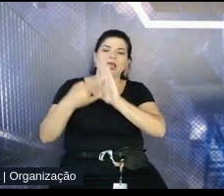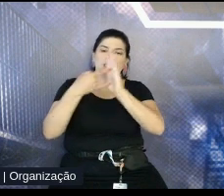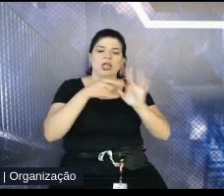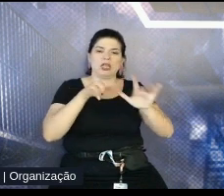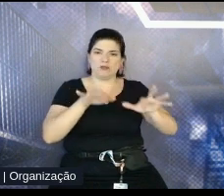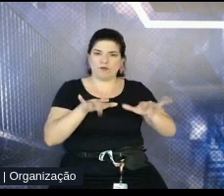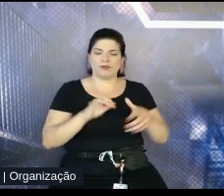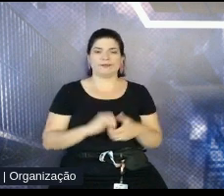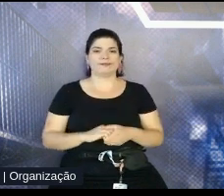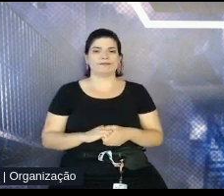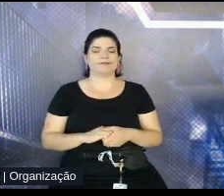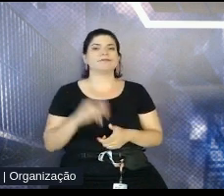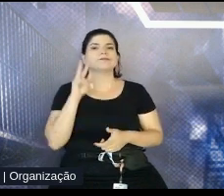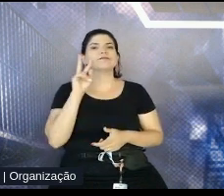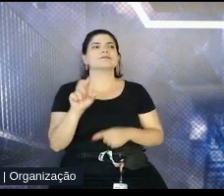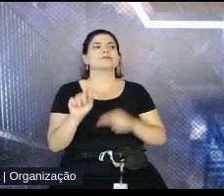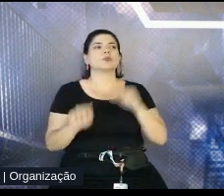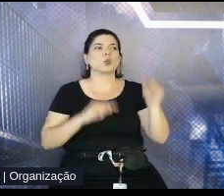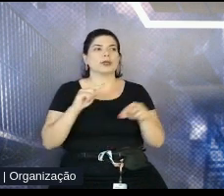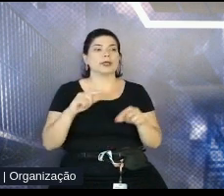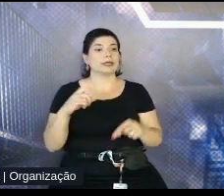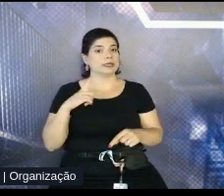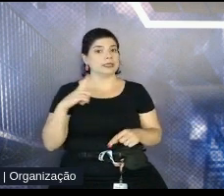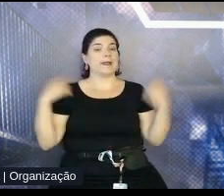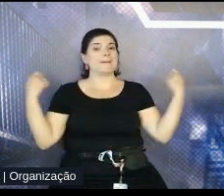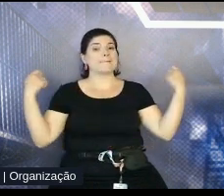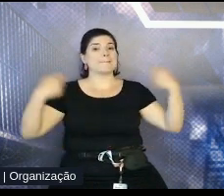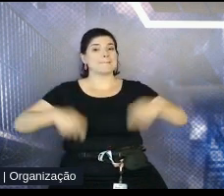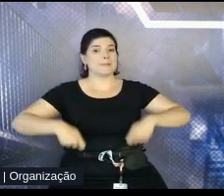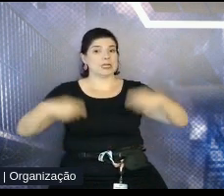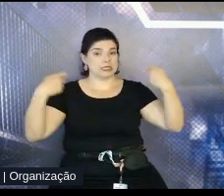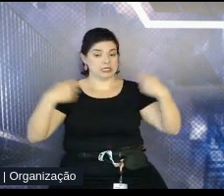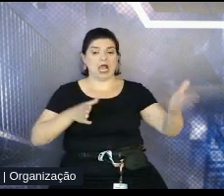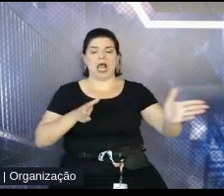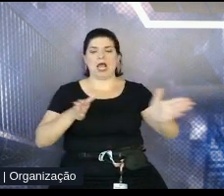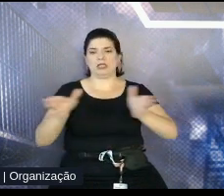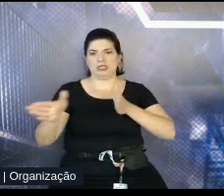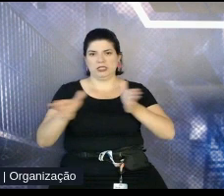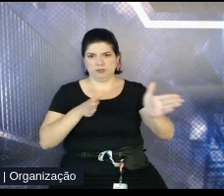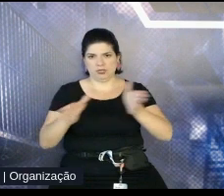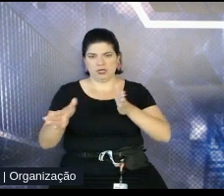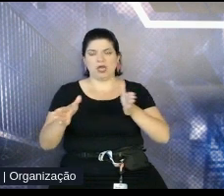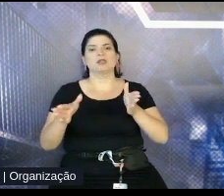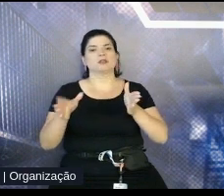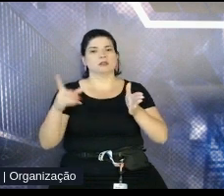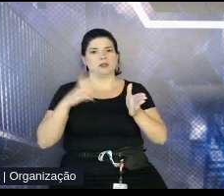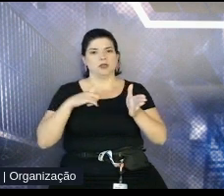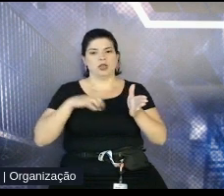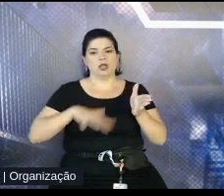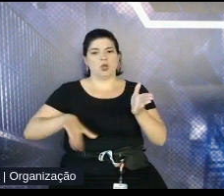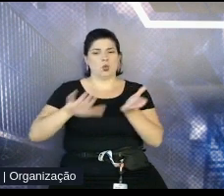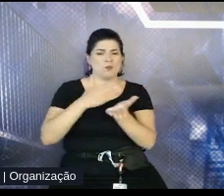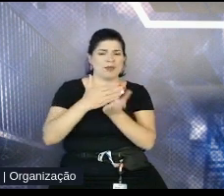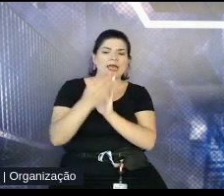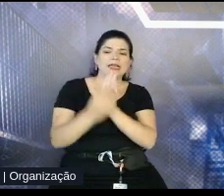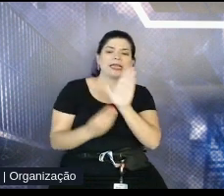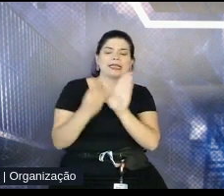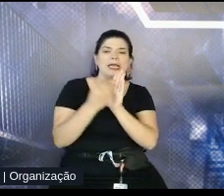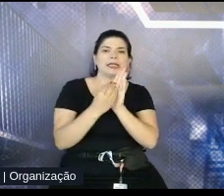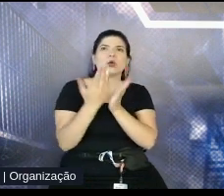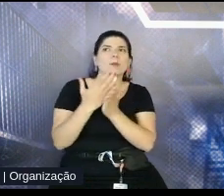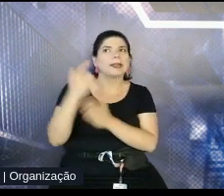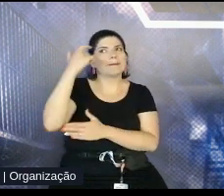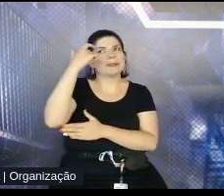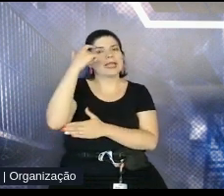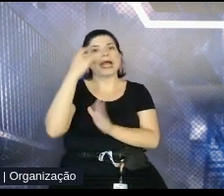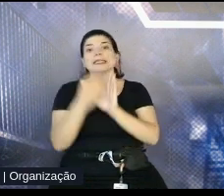logo de cara que o quê? A gente precisa de acessibilidade desde o design. Então, pensando como design,